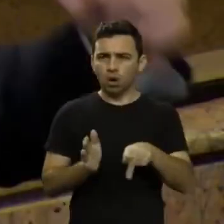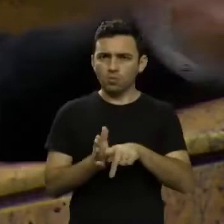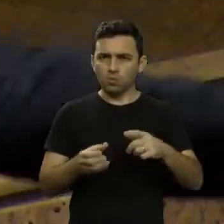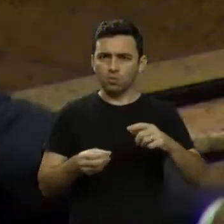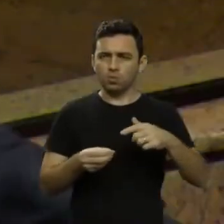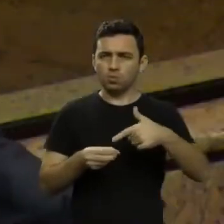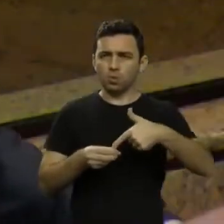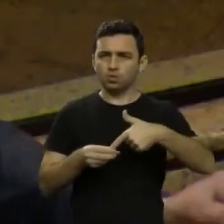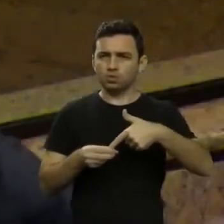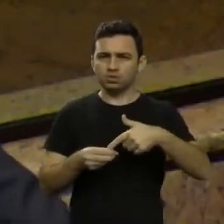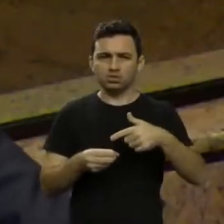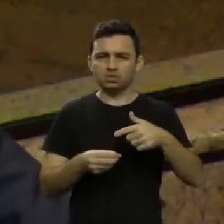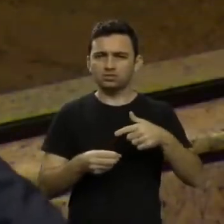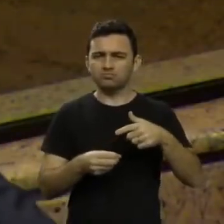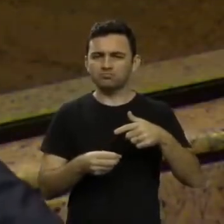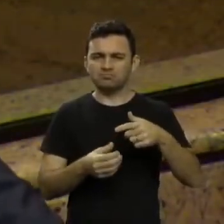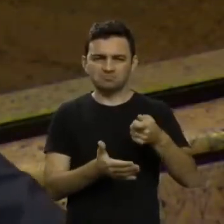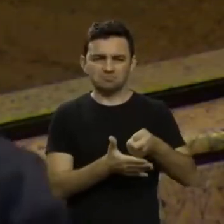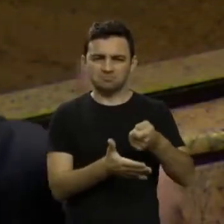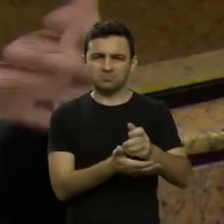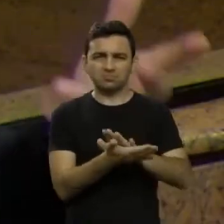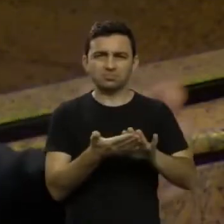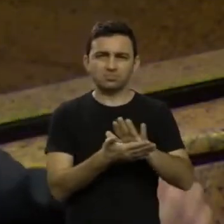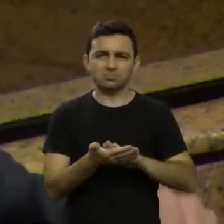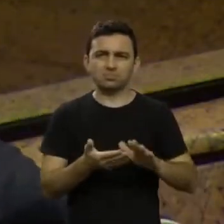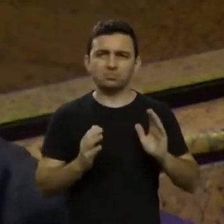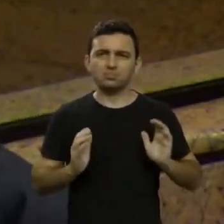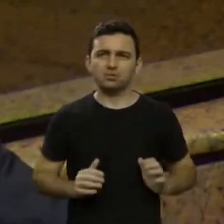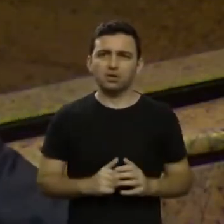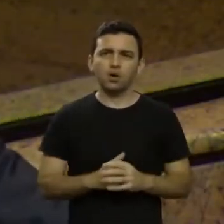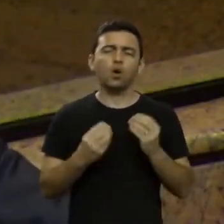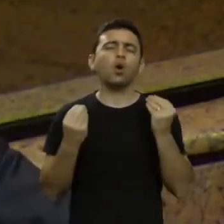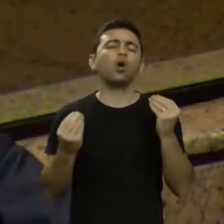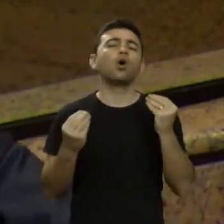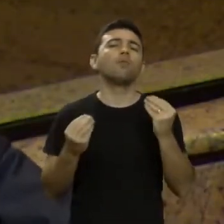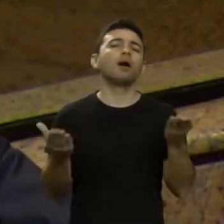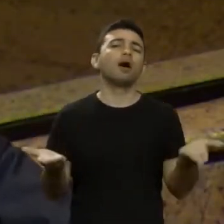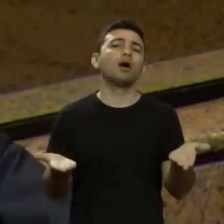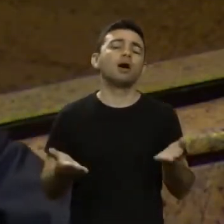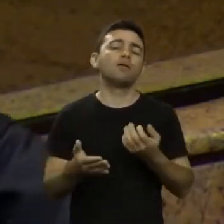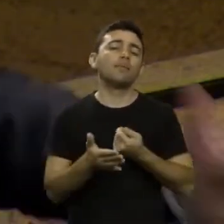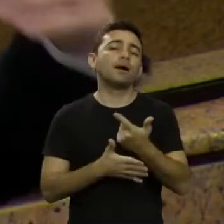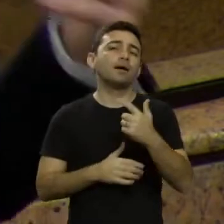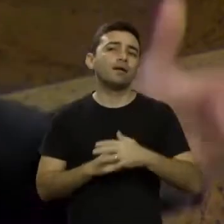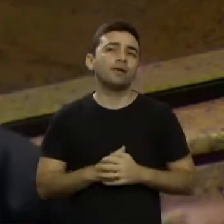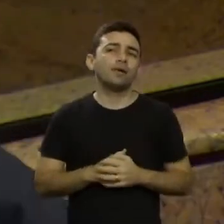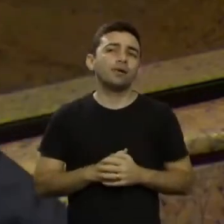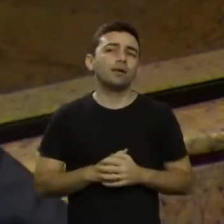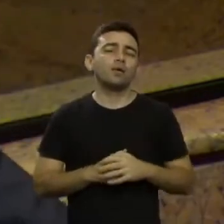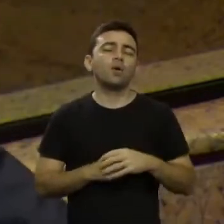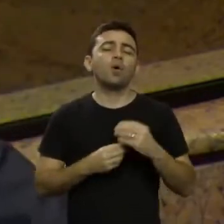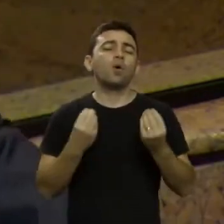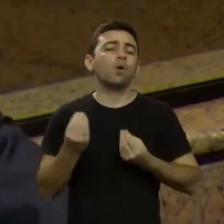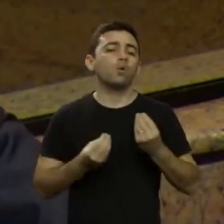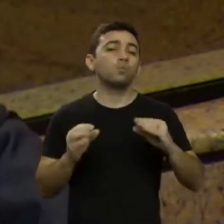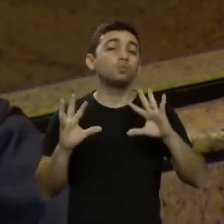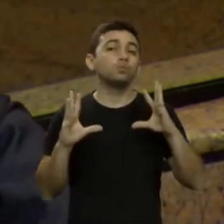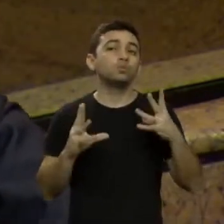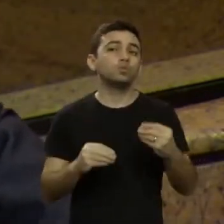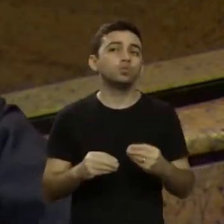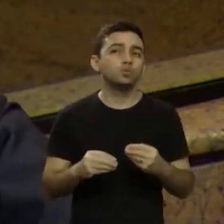não cobraram esse valor do consumidor. Como é que os postos de gasolina vão pagar agora? Como é que os postos de gasolina vão